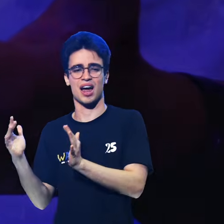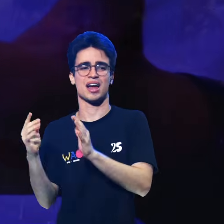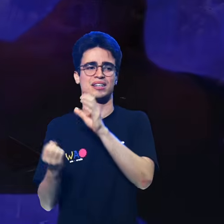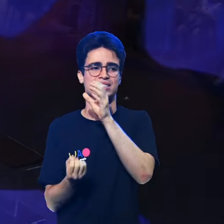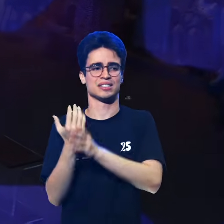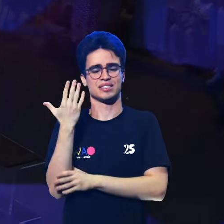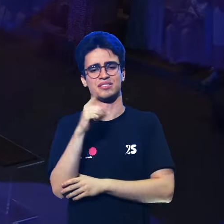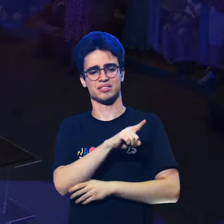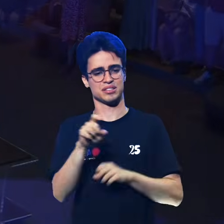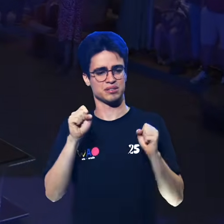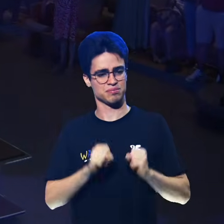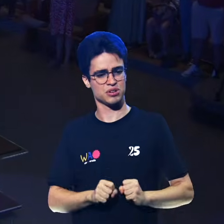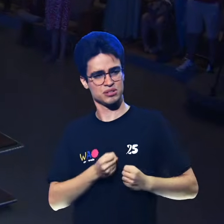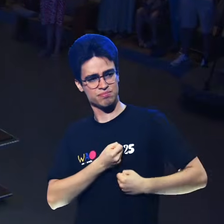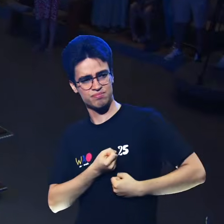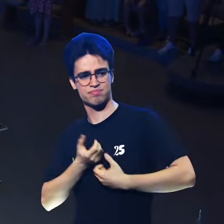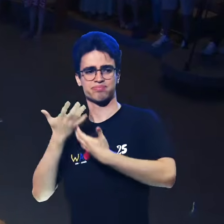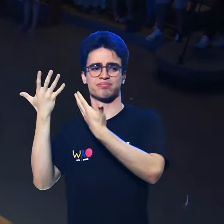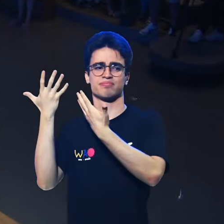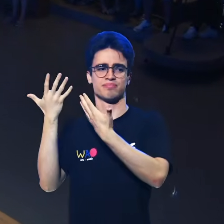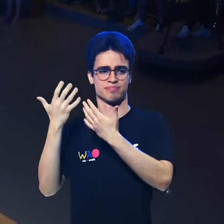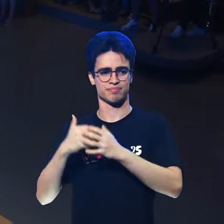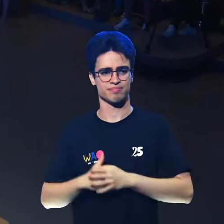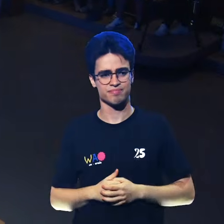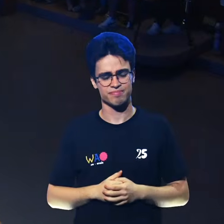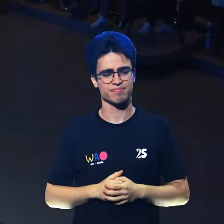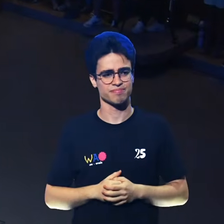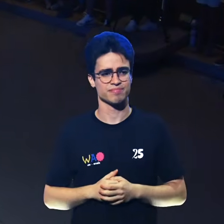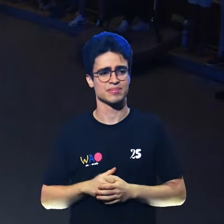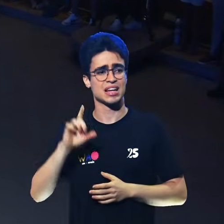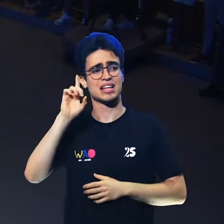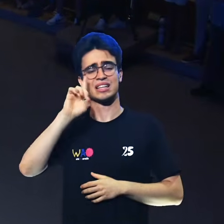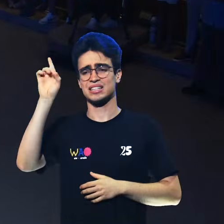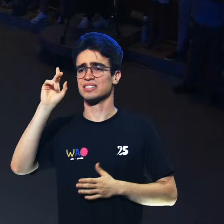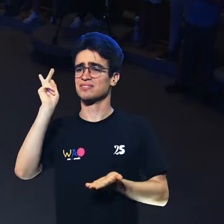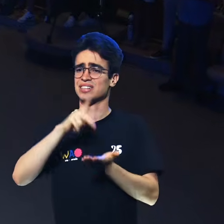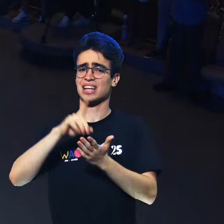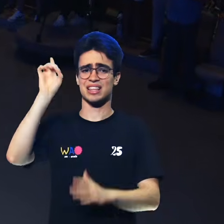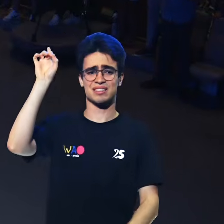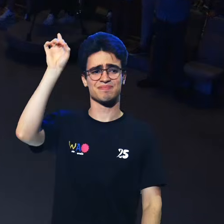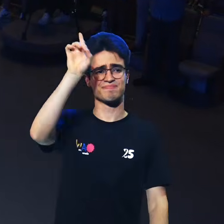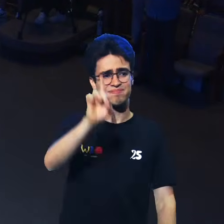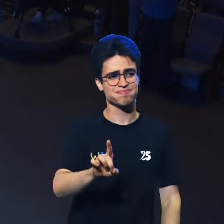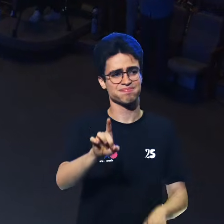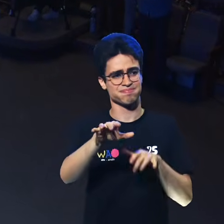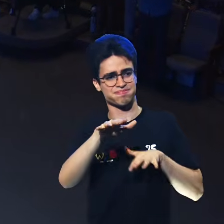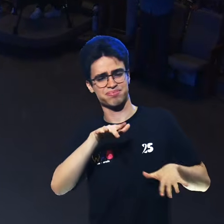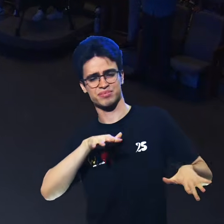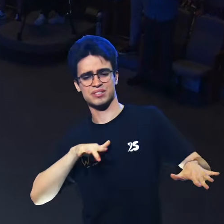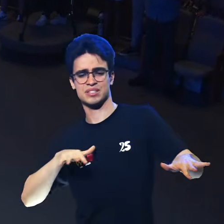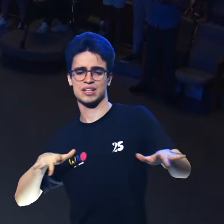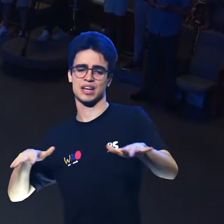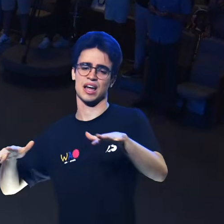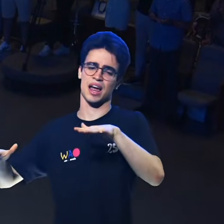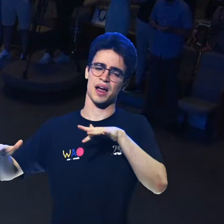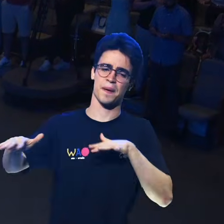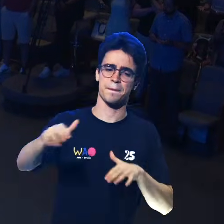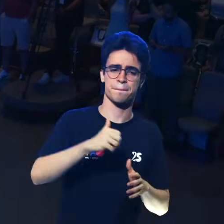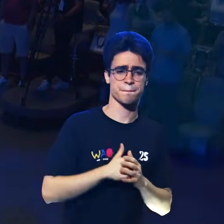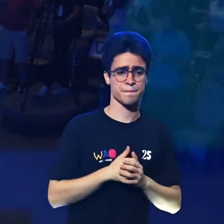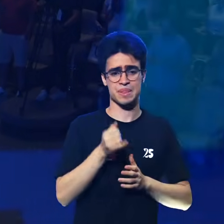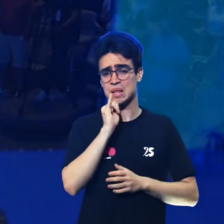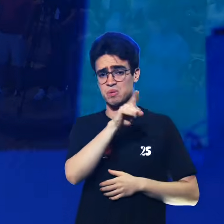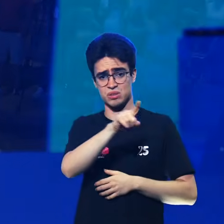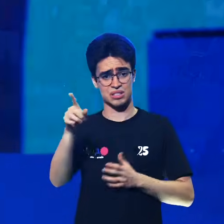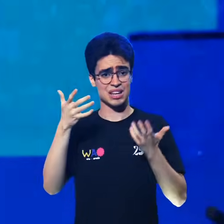Então, abra o coração. Deus está nesse lugar, Deus está nesse lugar. E se você